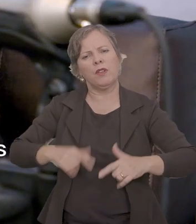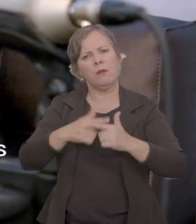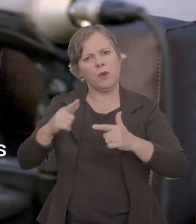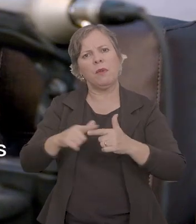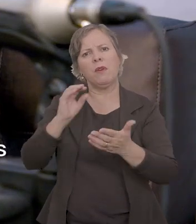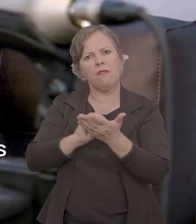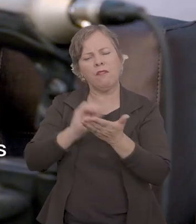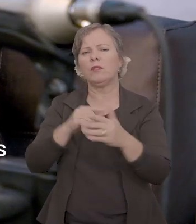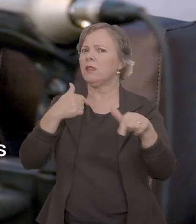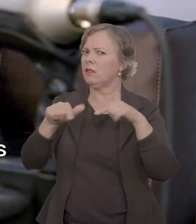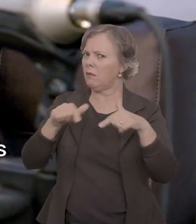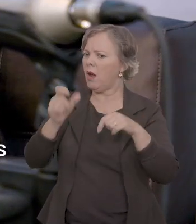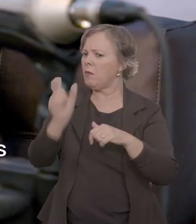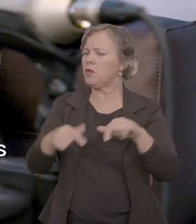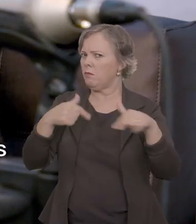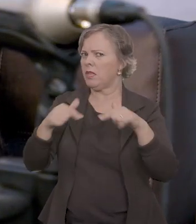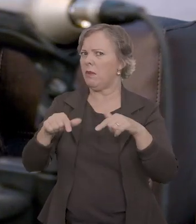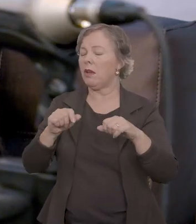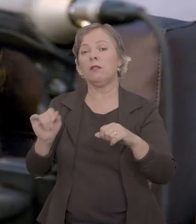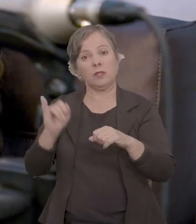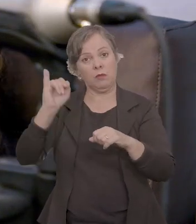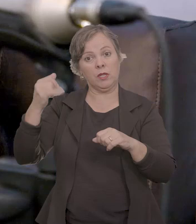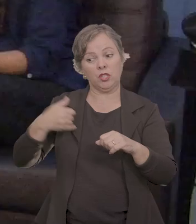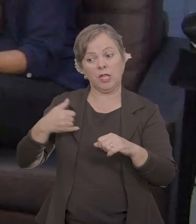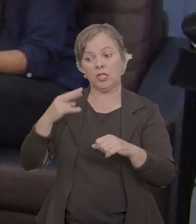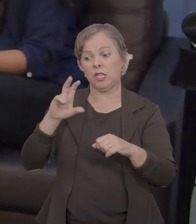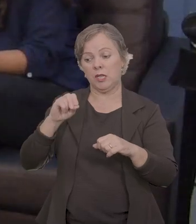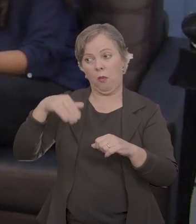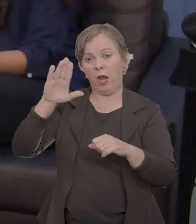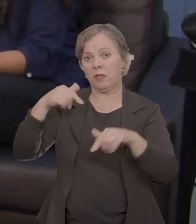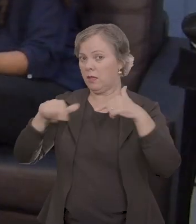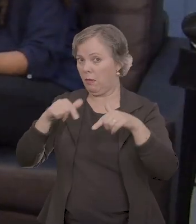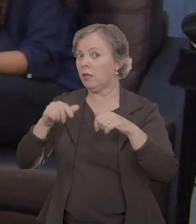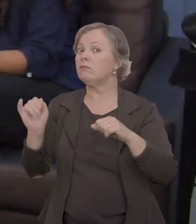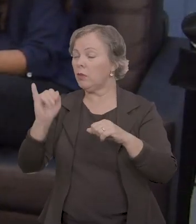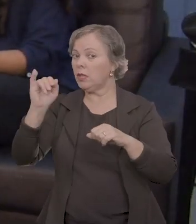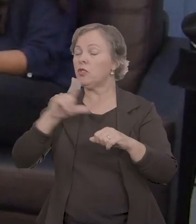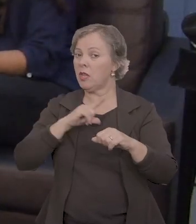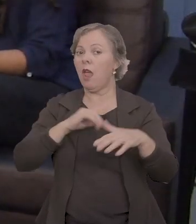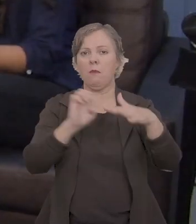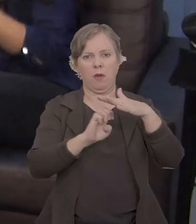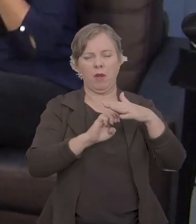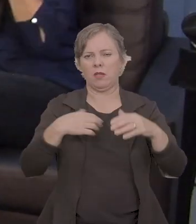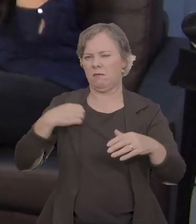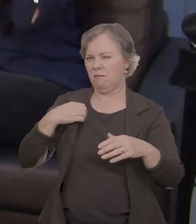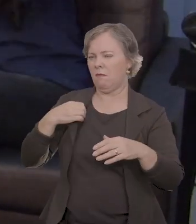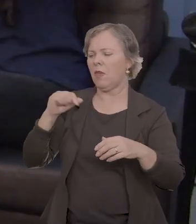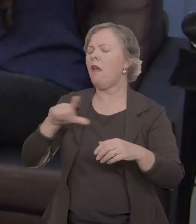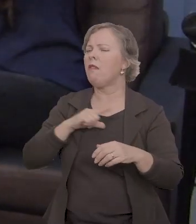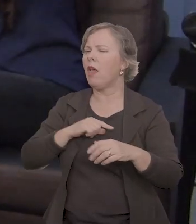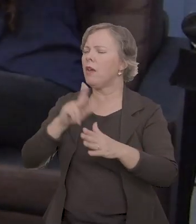assim, a necessidade de se manter ativo depois dos 50 anos vai ser cada vez maior. Inclusive, tem uma empresa do ramo de vestuário que eles